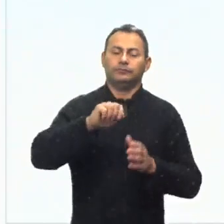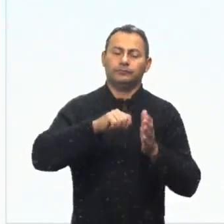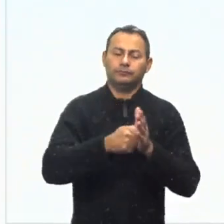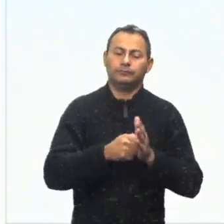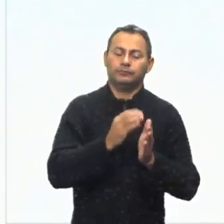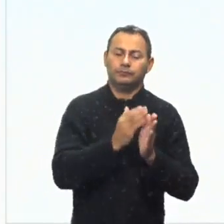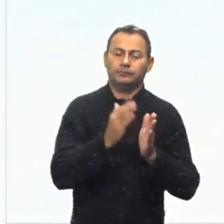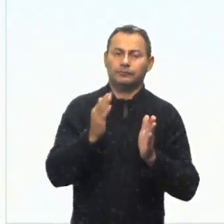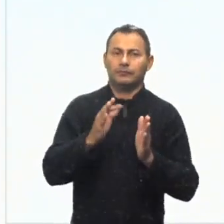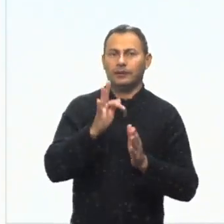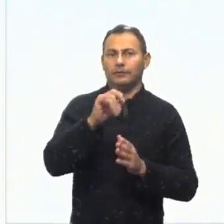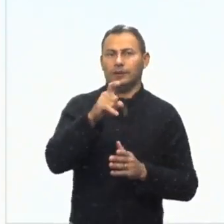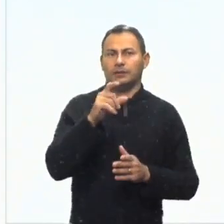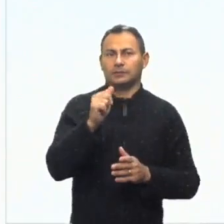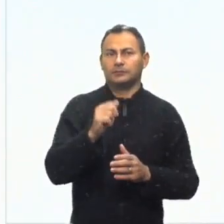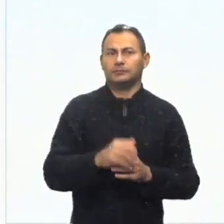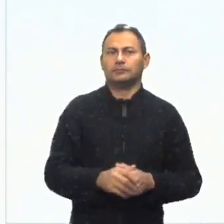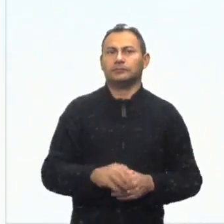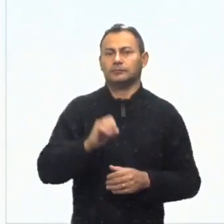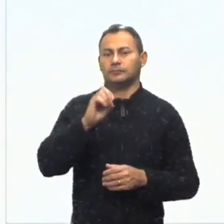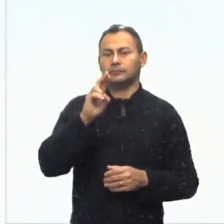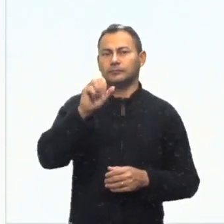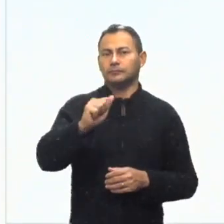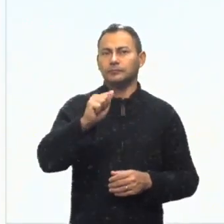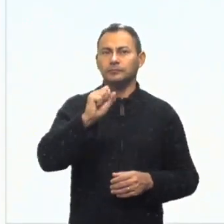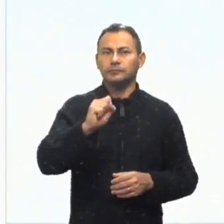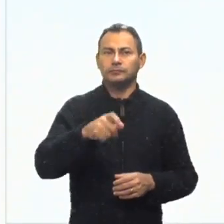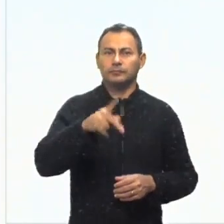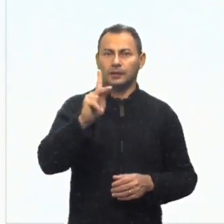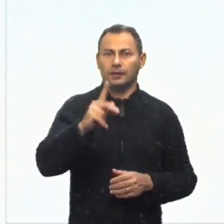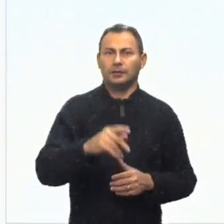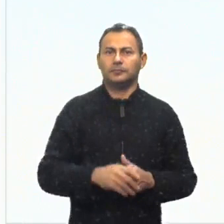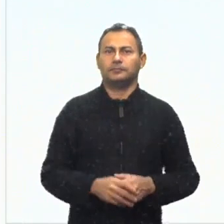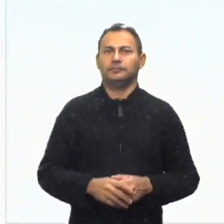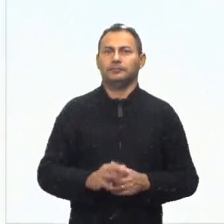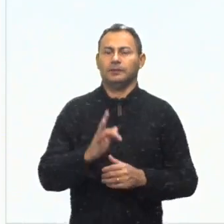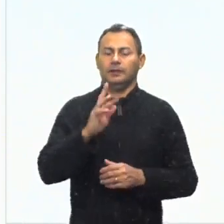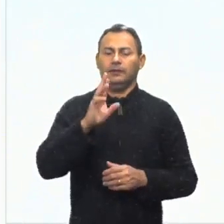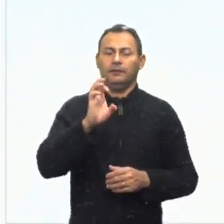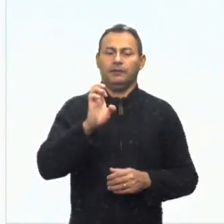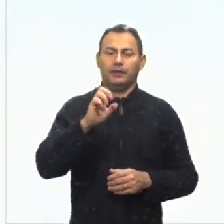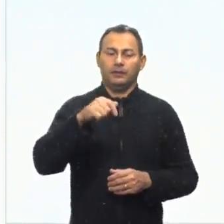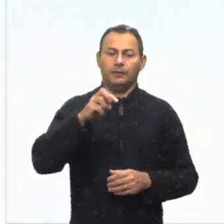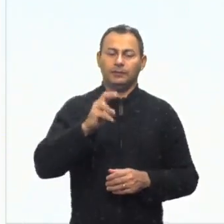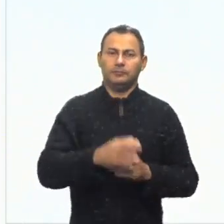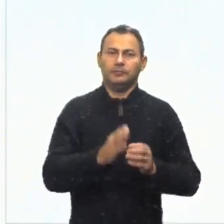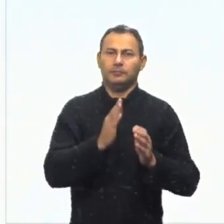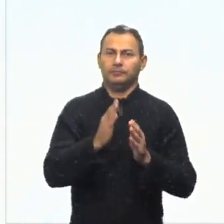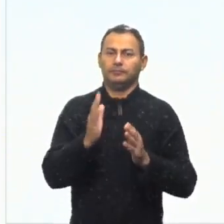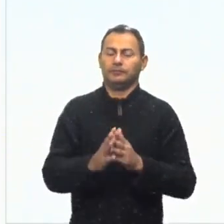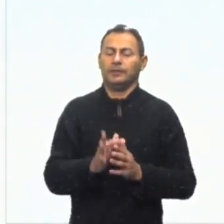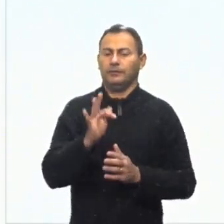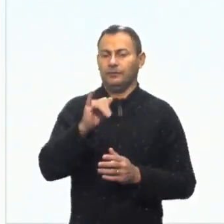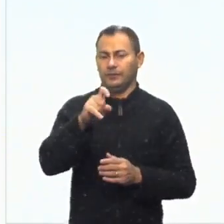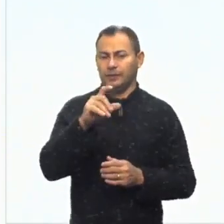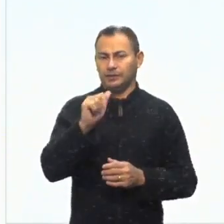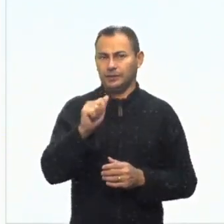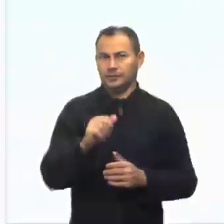na frequência fixa dela. Ou seja, em ASK, a frequência da portadora é fixa.